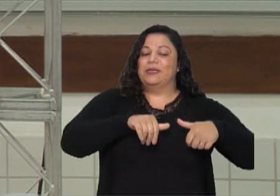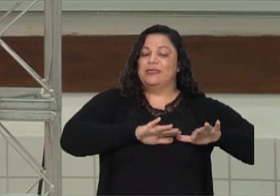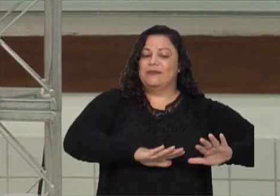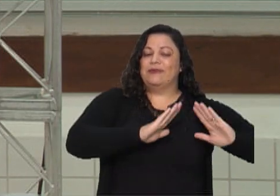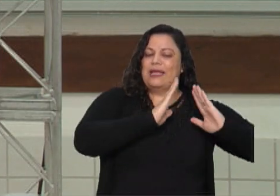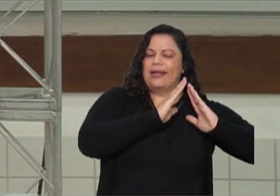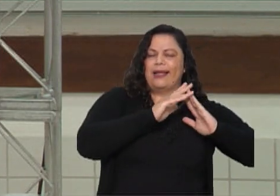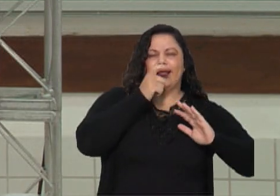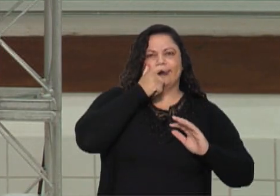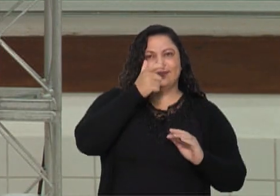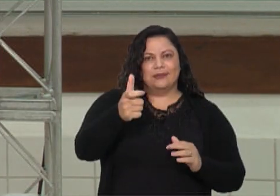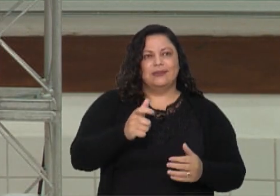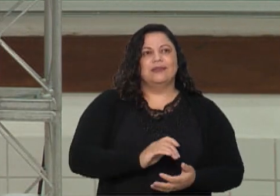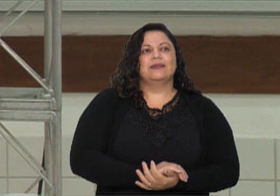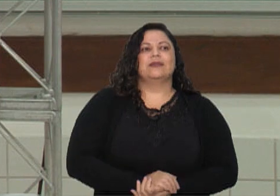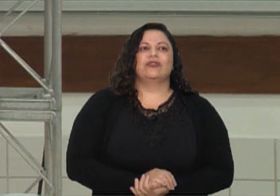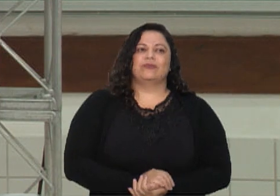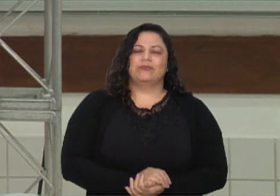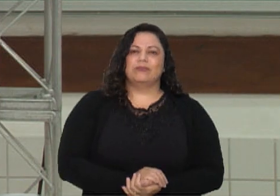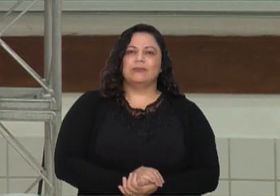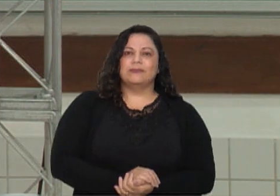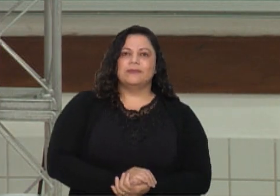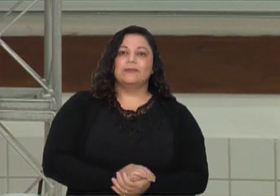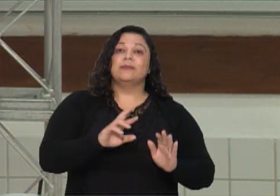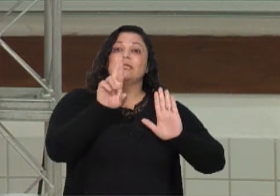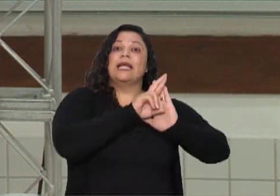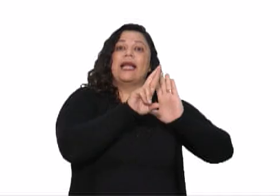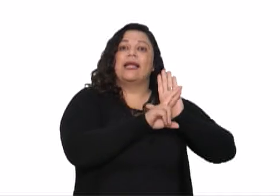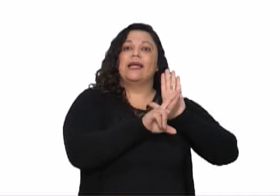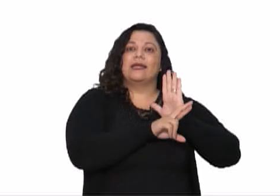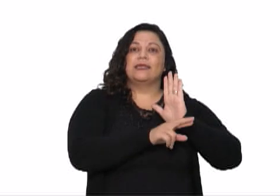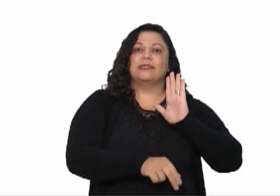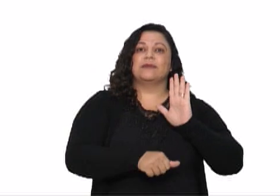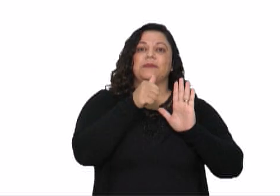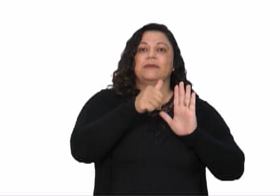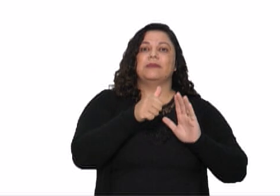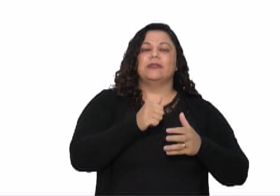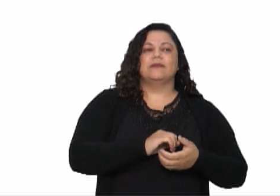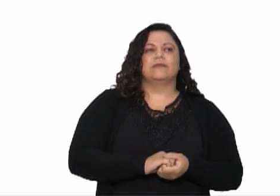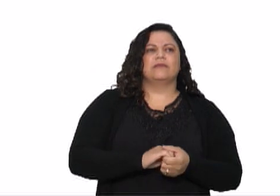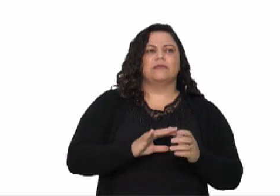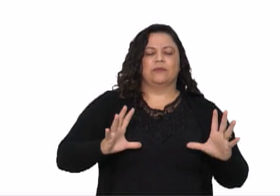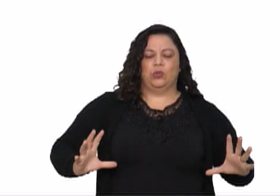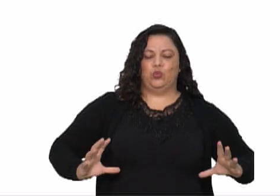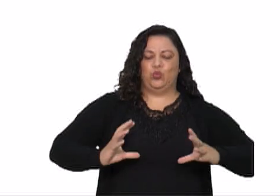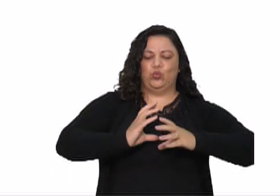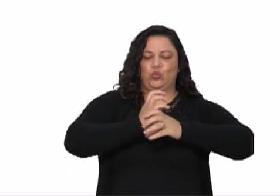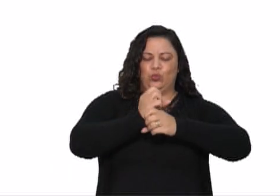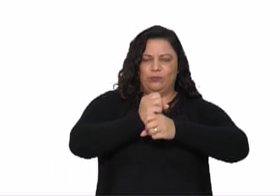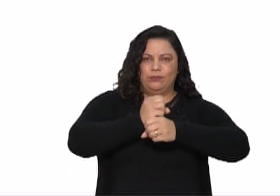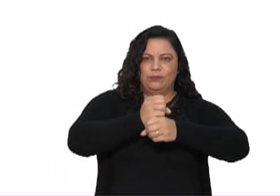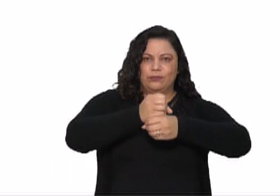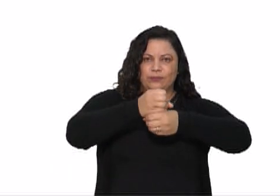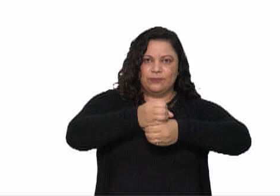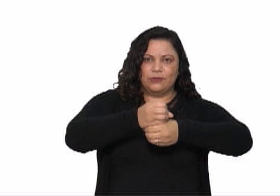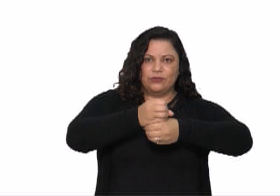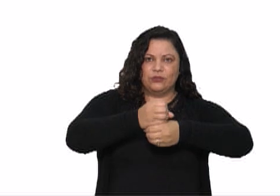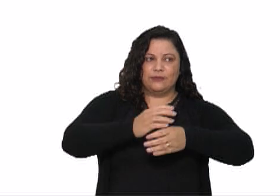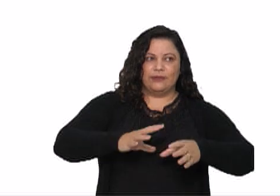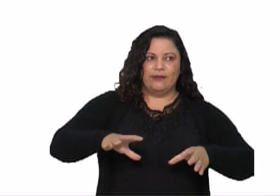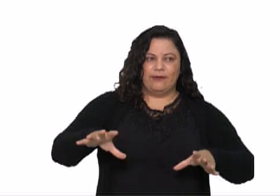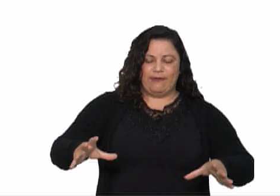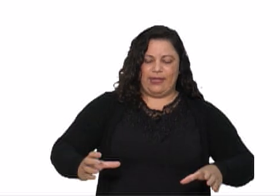hein? Muito legal para a gente fazer. Então, vamos lá. Regrinhas. Primeira, junte os palitos, coloque, então você vai juntar assim, ó, vai pegar